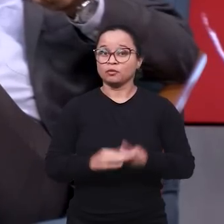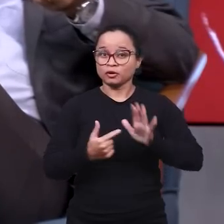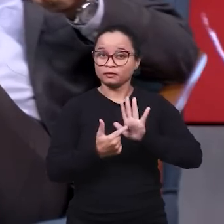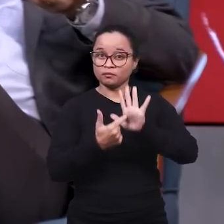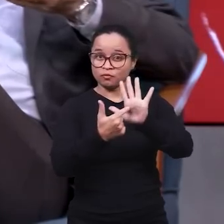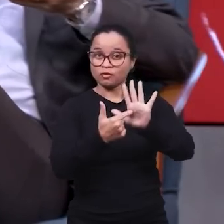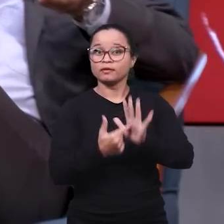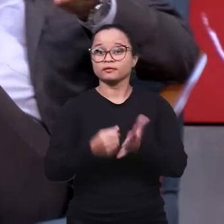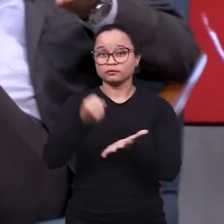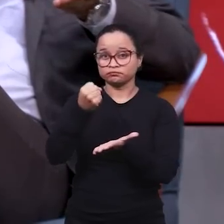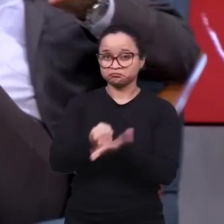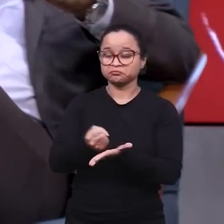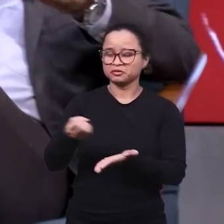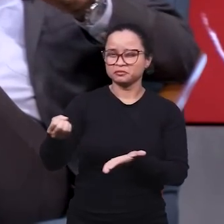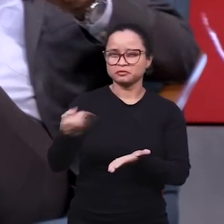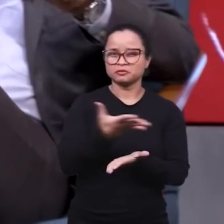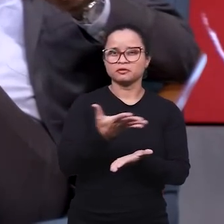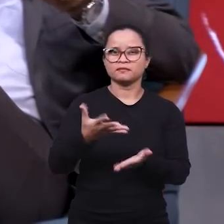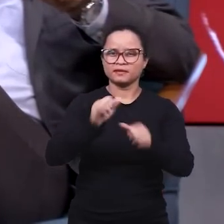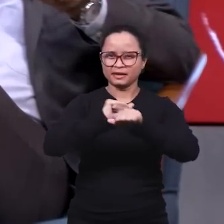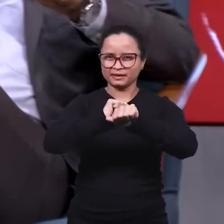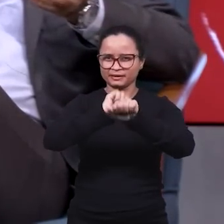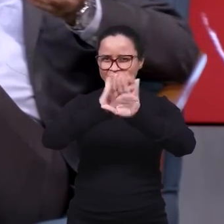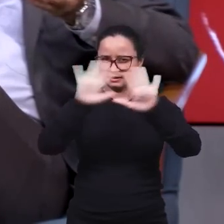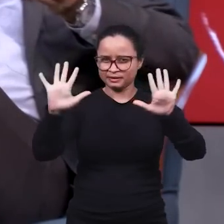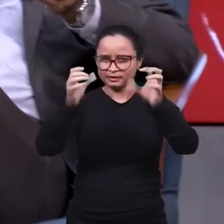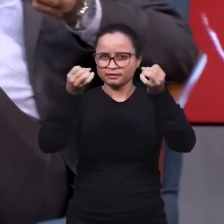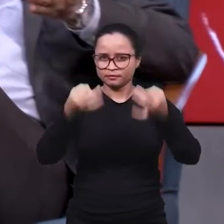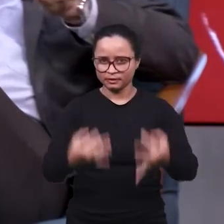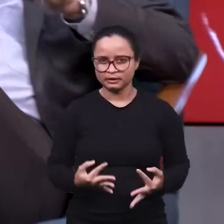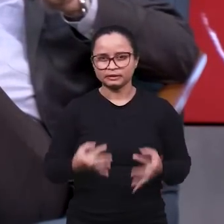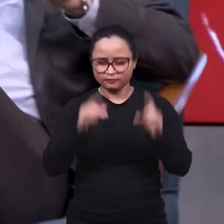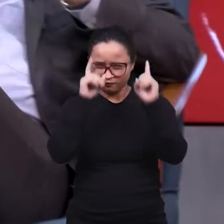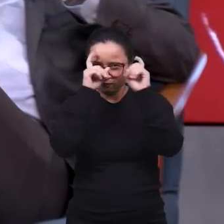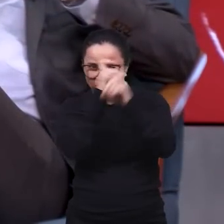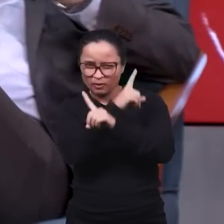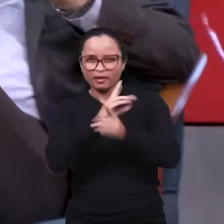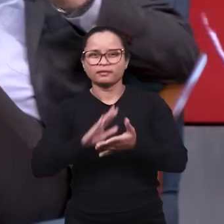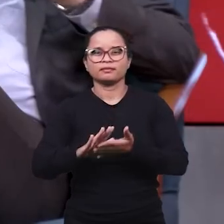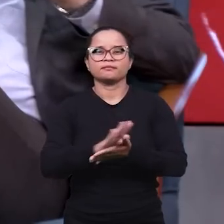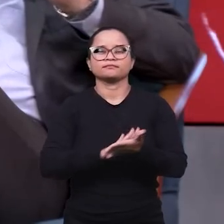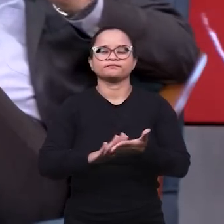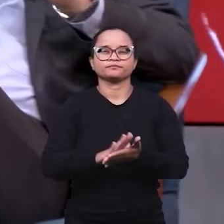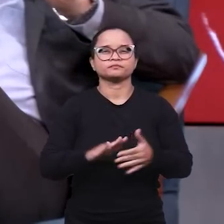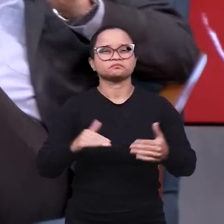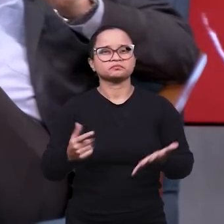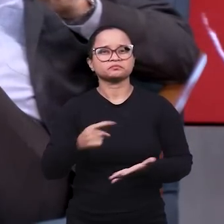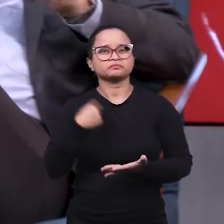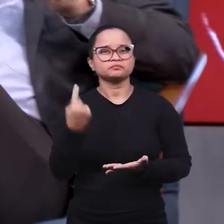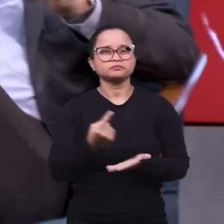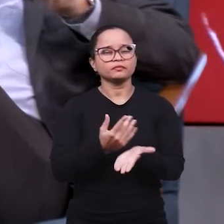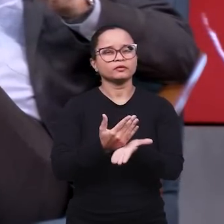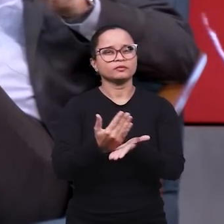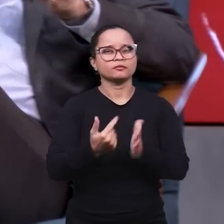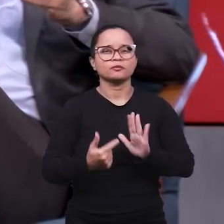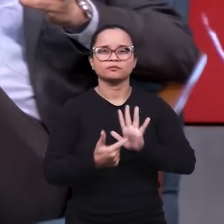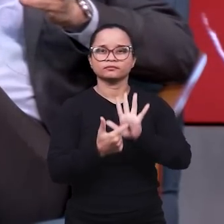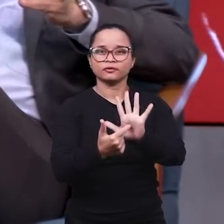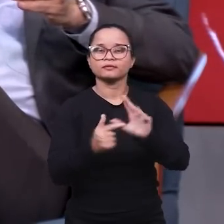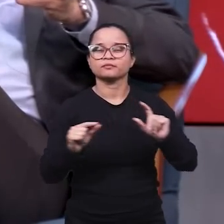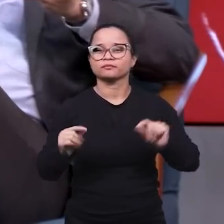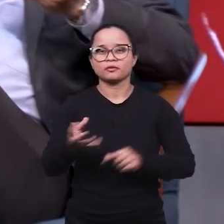como ministério, com muita clareza, sem nenhuma dificuldade. E nós começamos a mostrar naquela